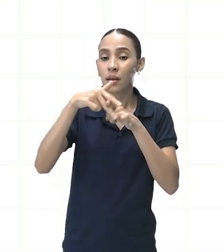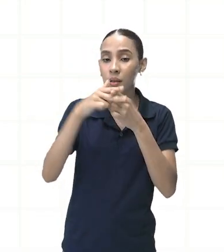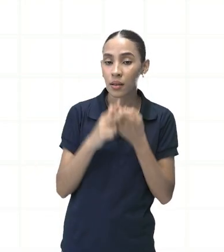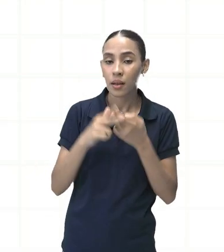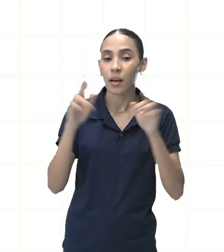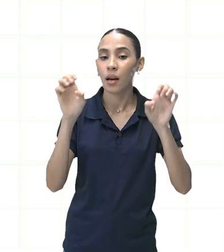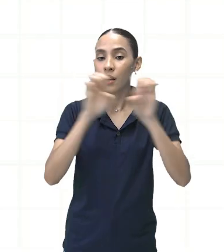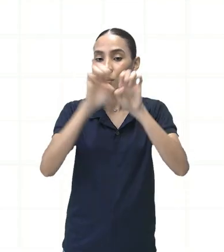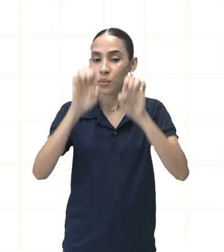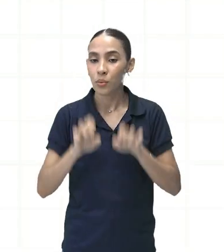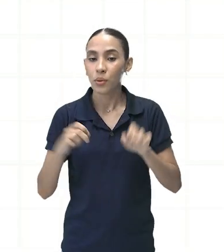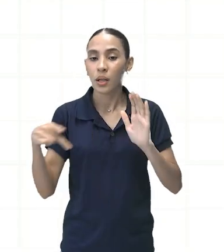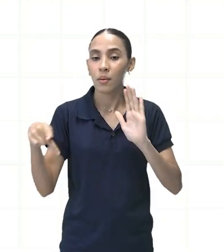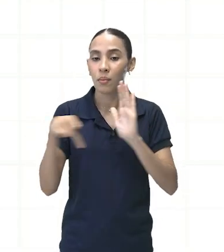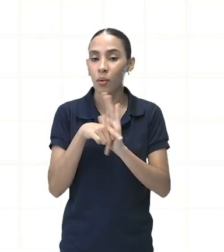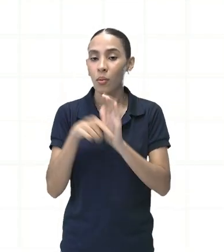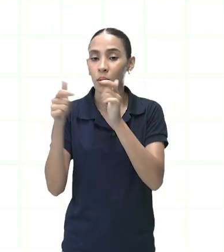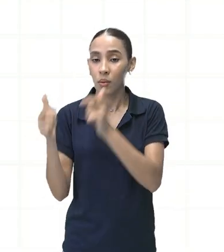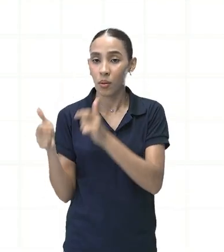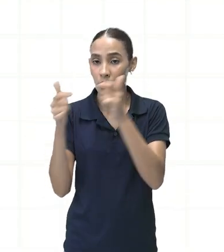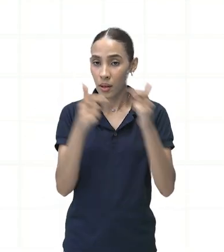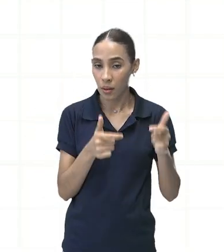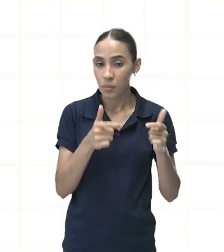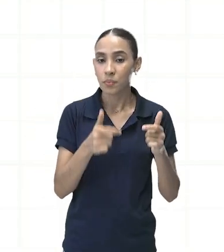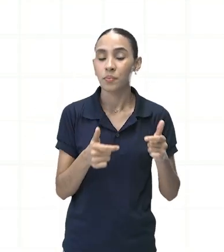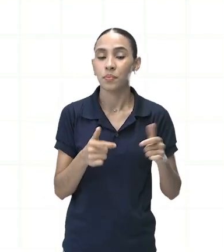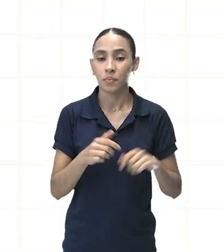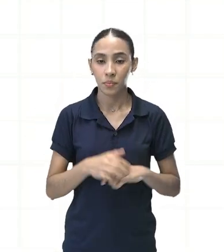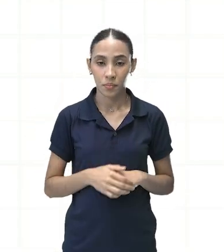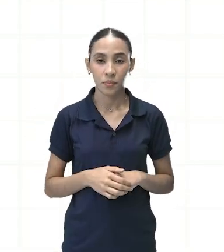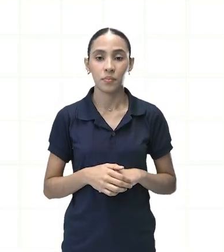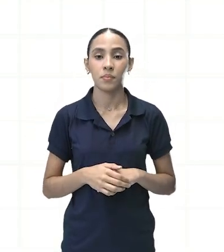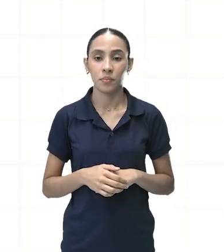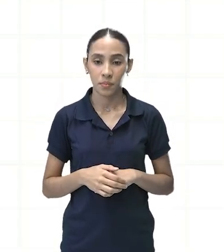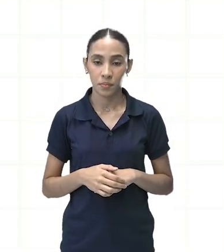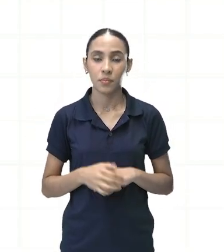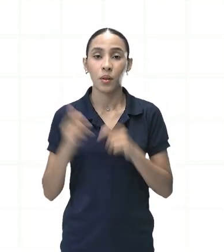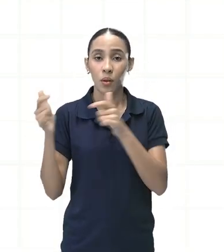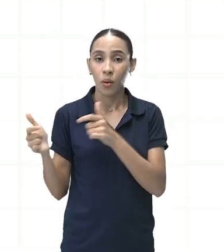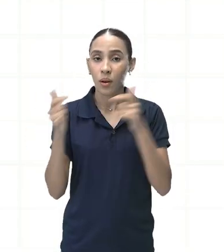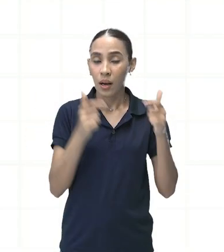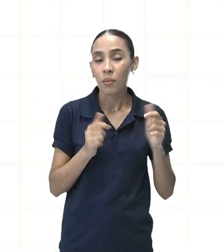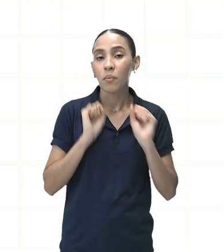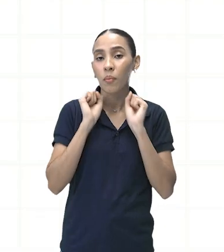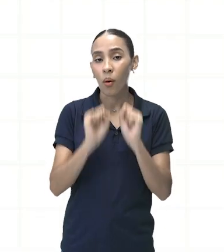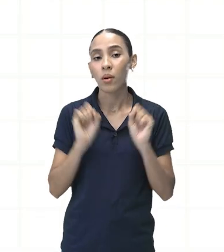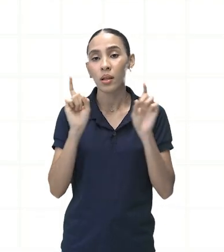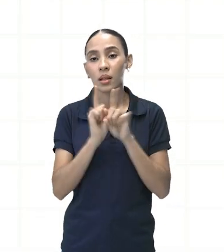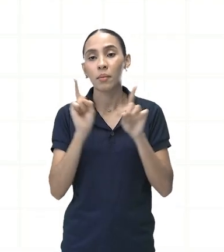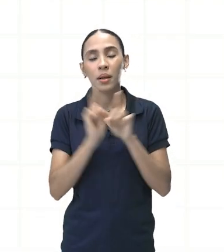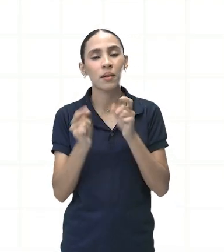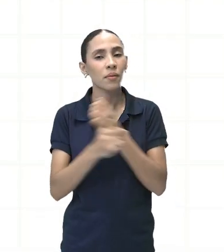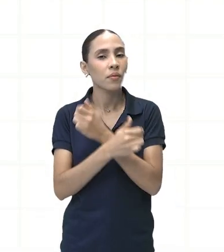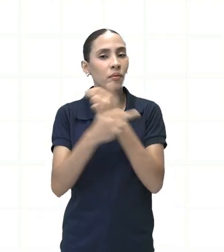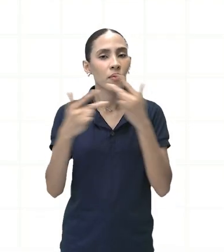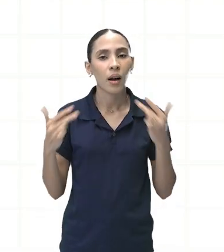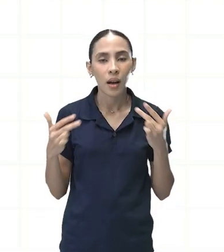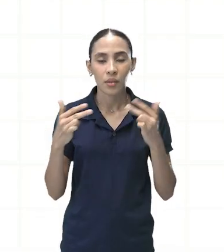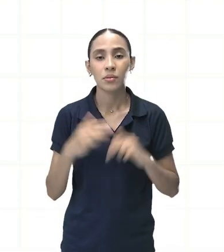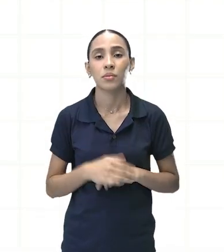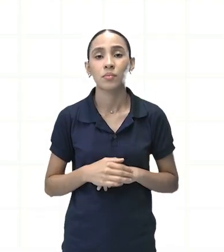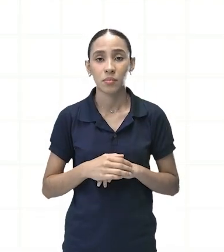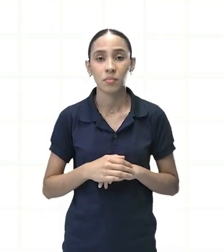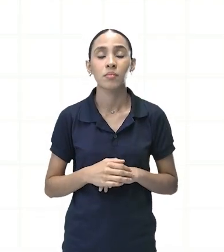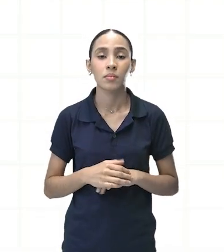a infraestrutura, bem como esses habitats, né, que podem ser vários,